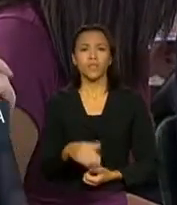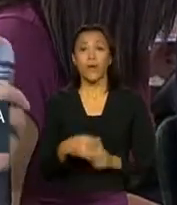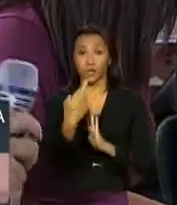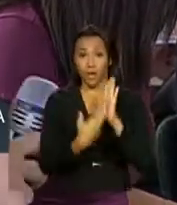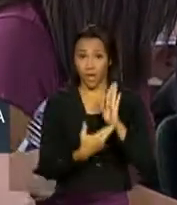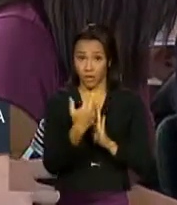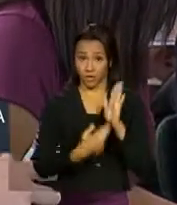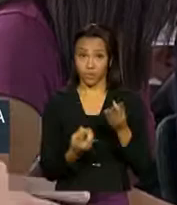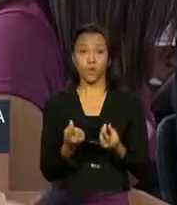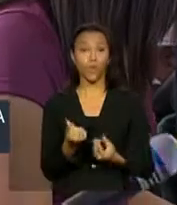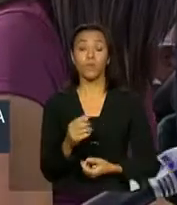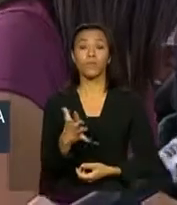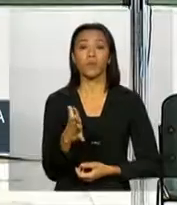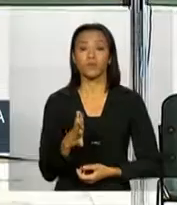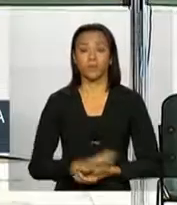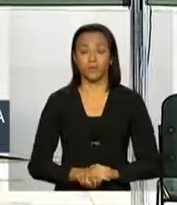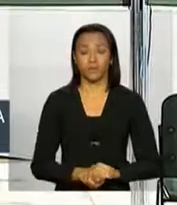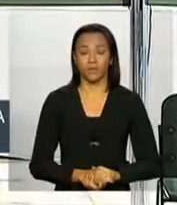geral.